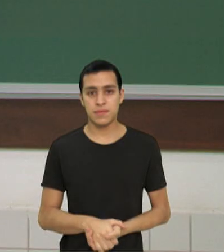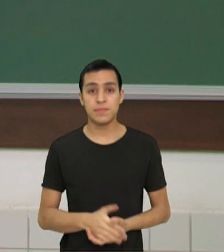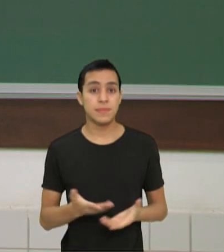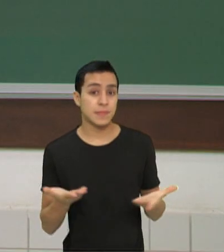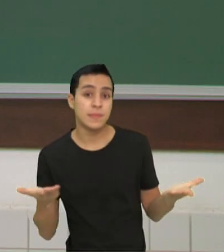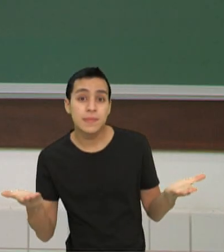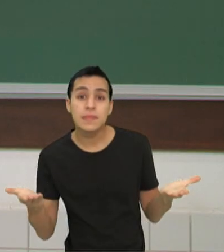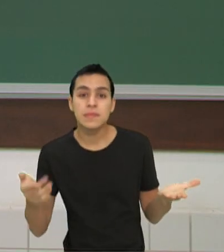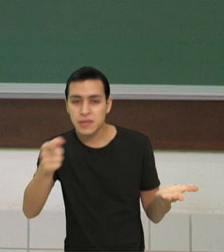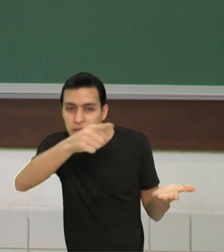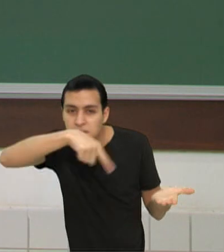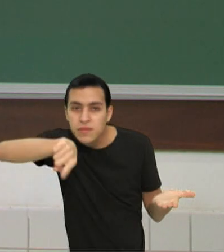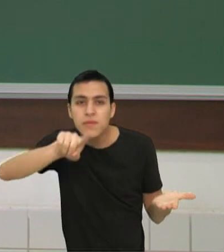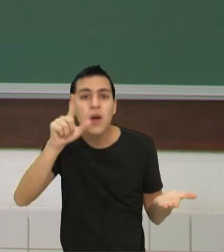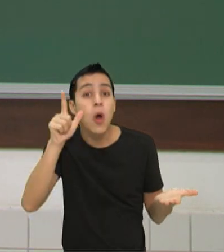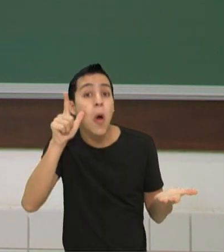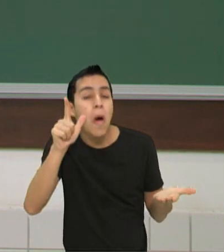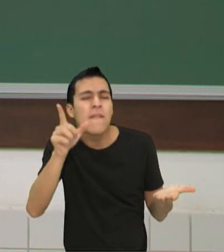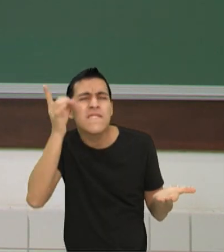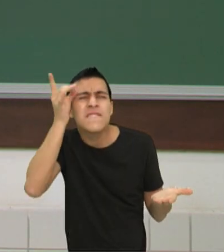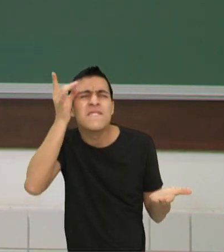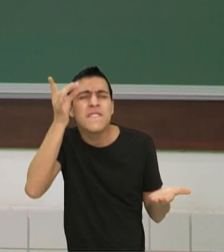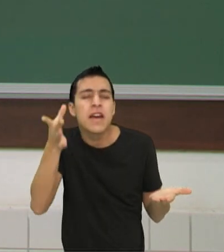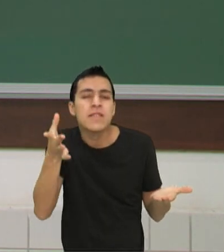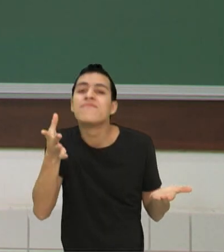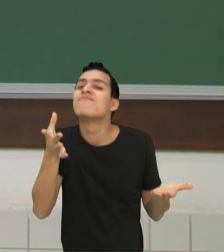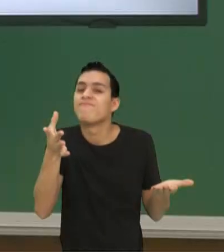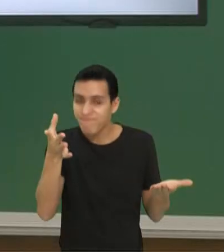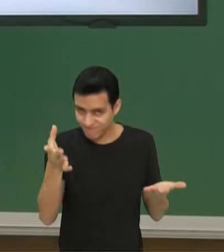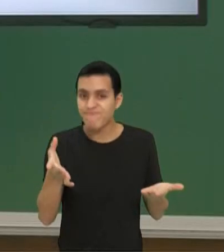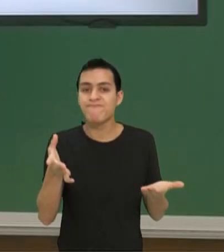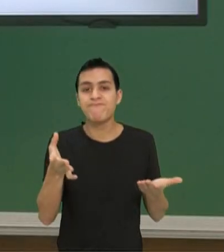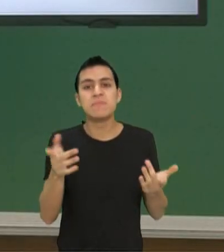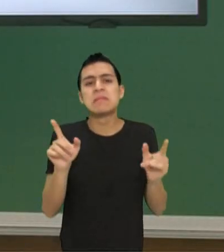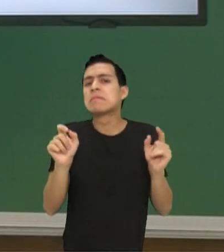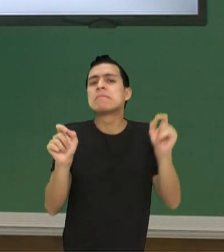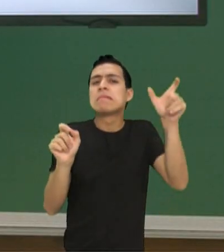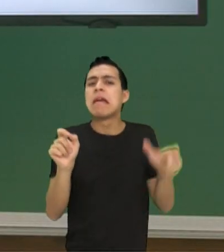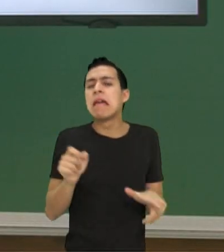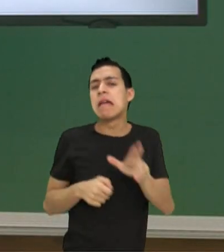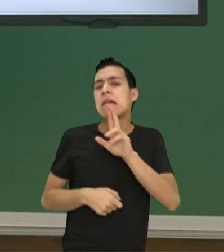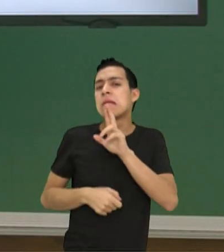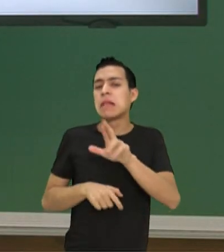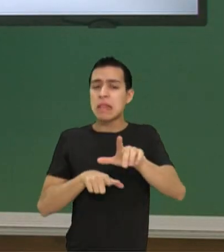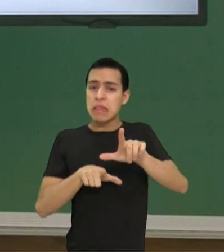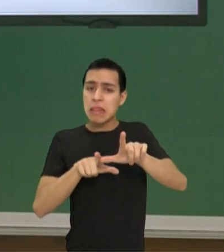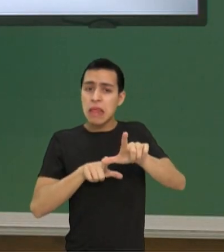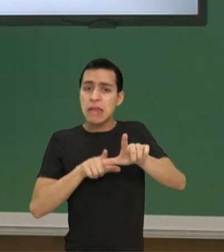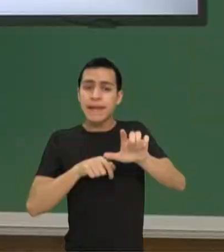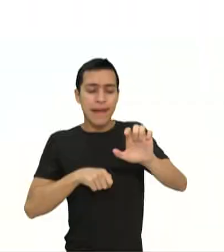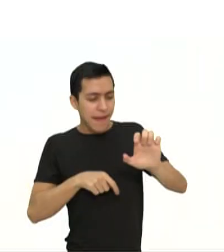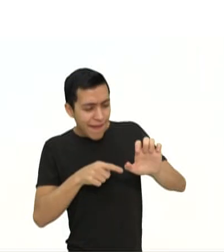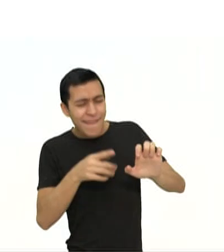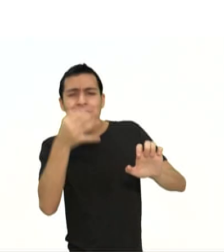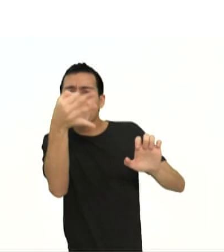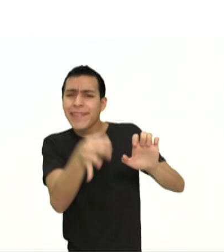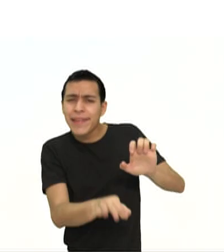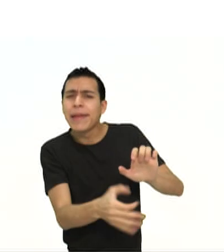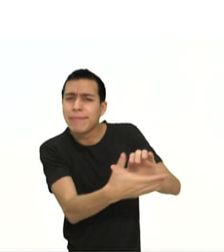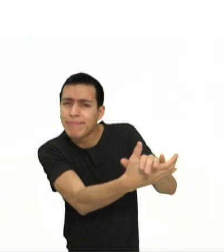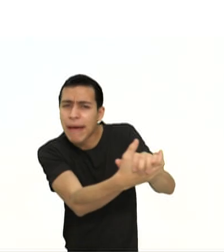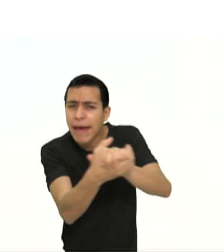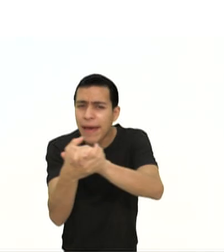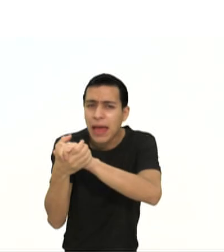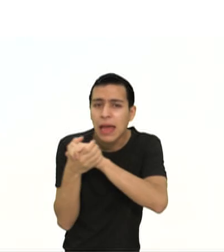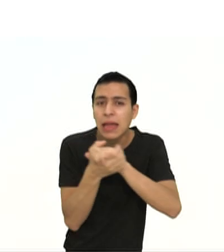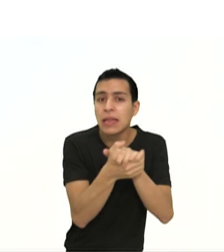E aí, conseguiu? Facinho essa, né? Então vamos lá. Quem respondeu letra E acertou a questão. Parabéns aí.